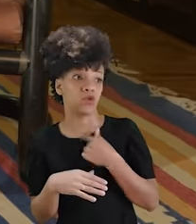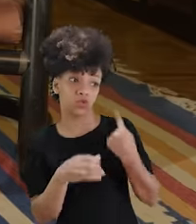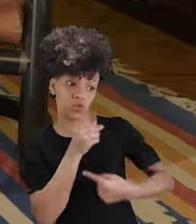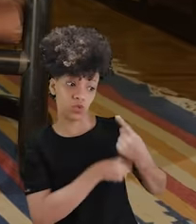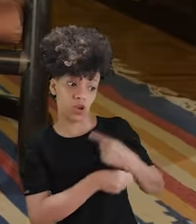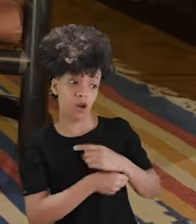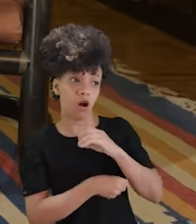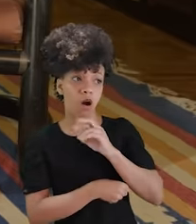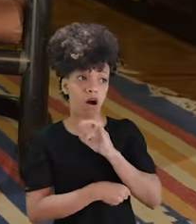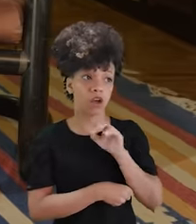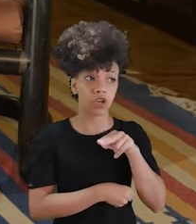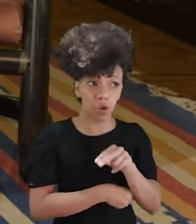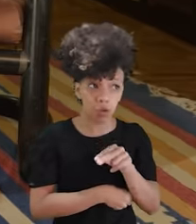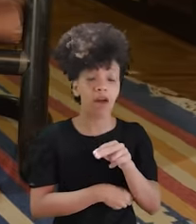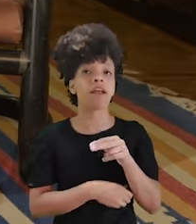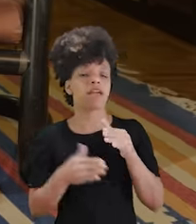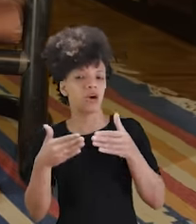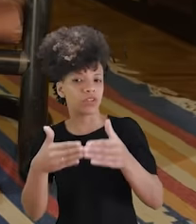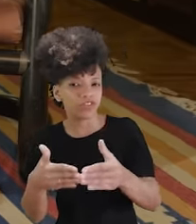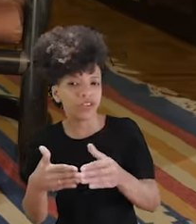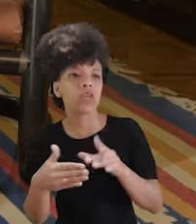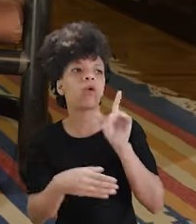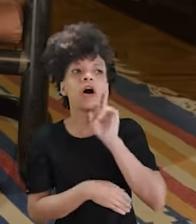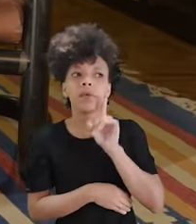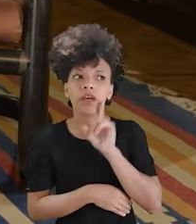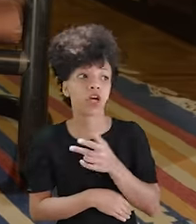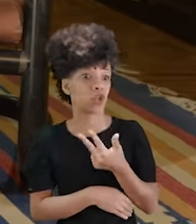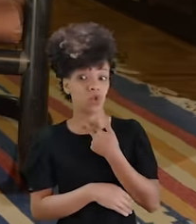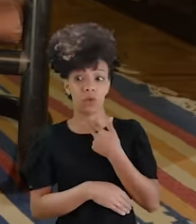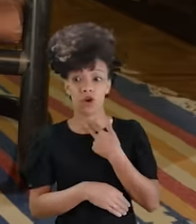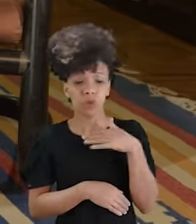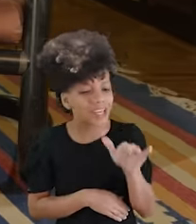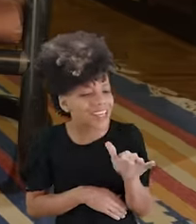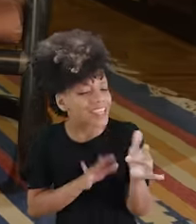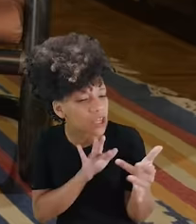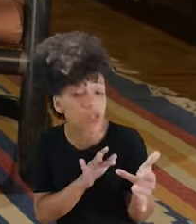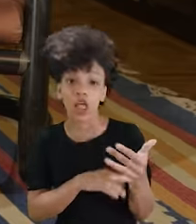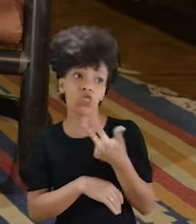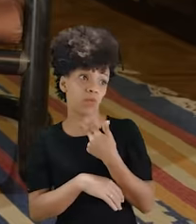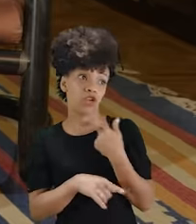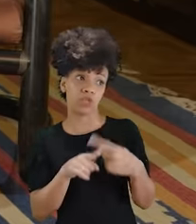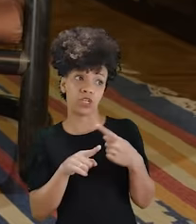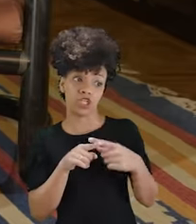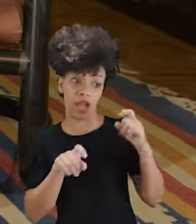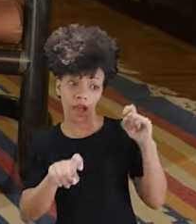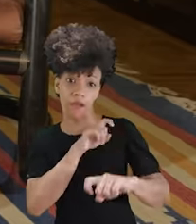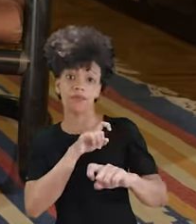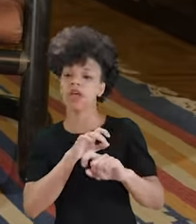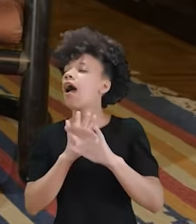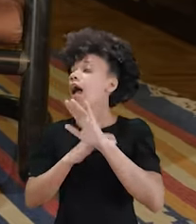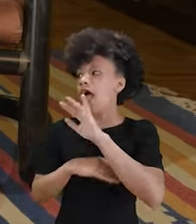saí de um ano anterior da Royal que é americana que tipo você não pode nem encostar no uma criança que já é abuso